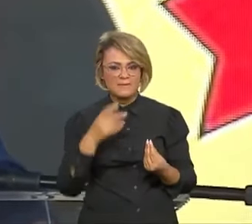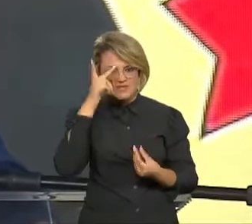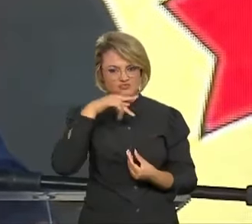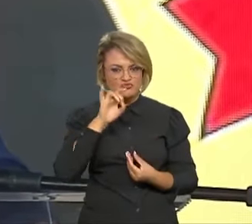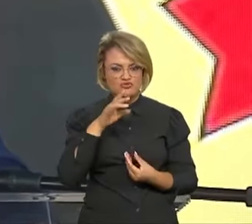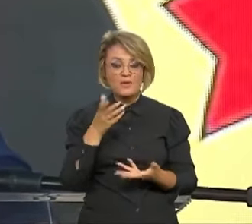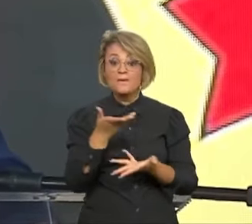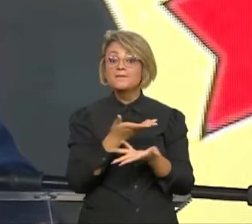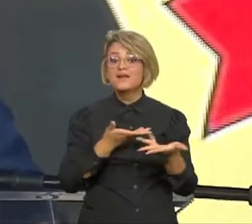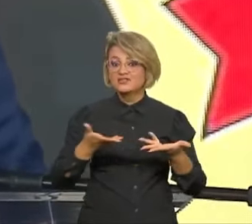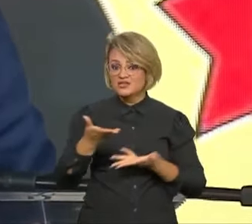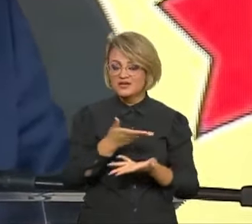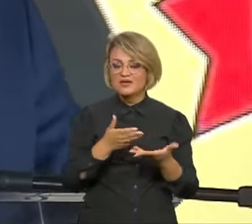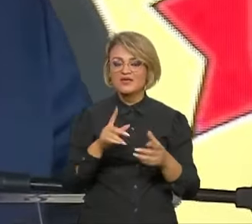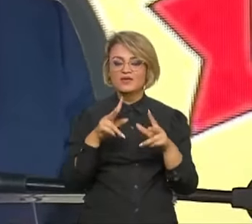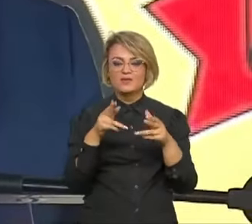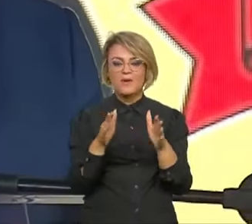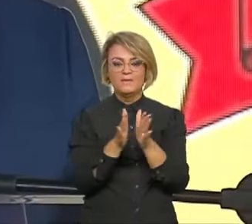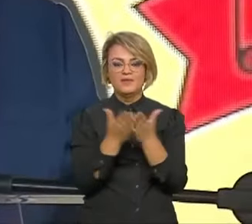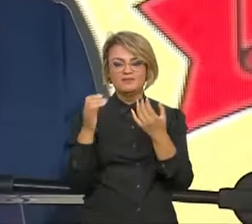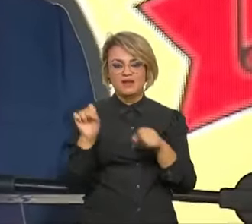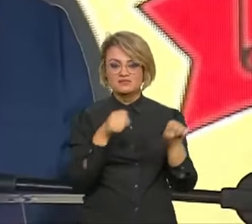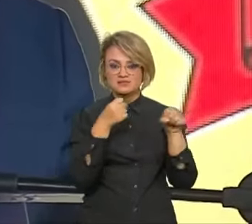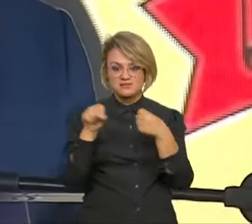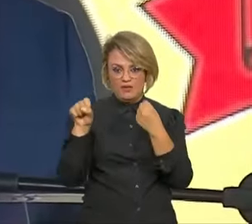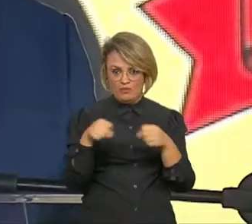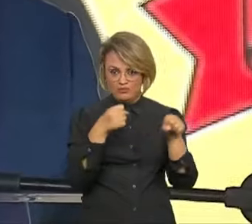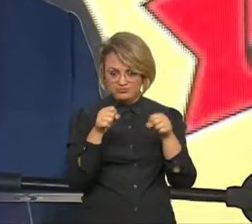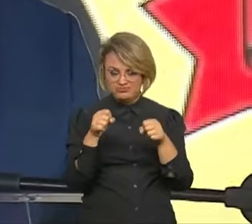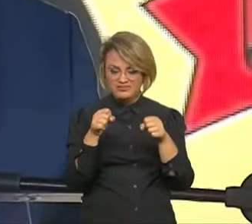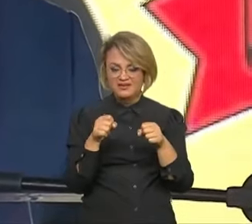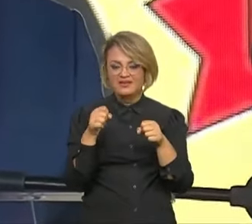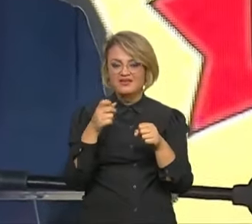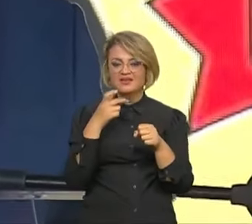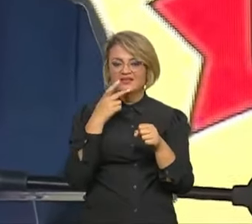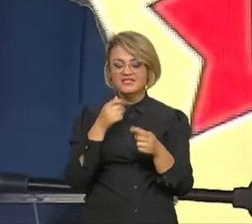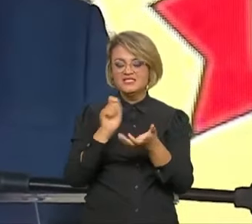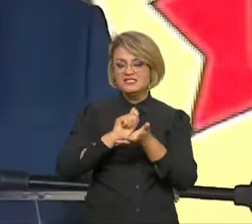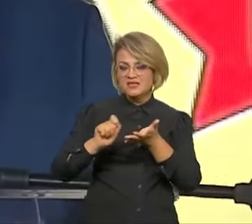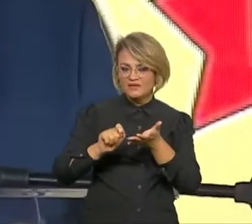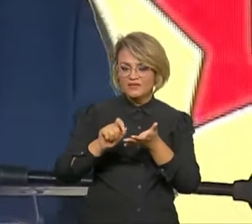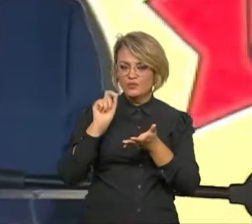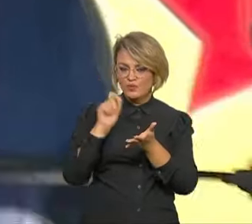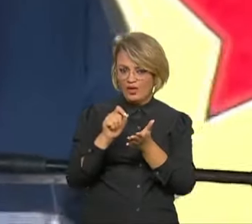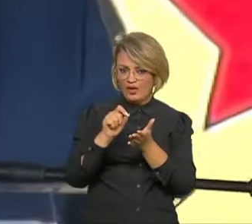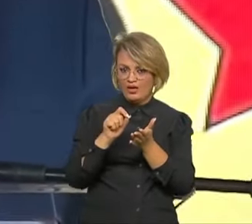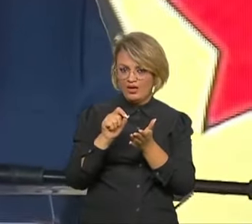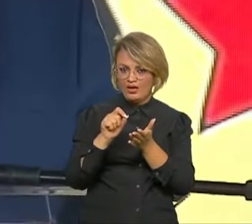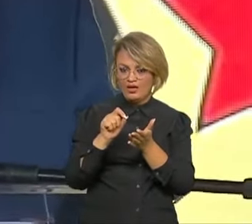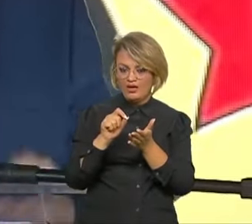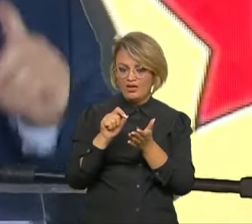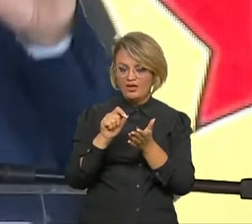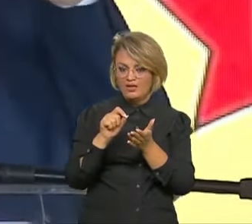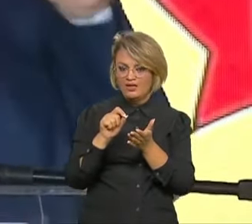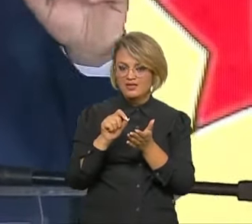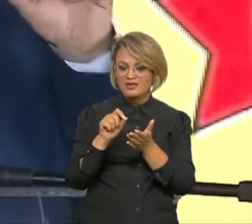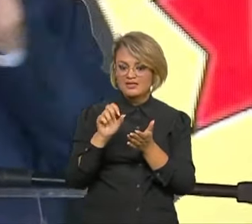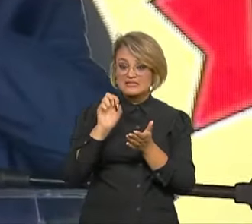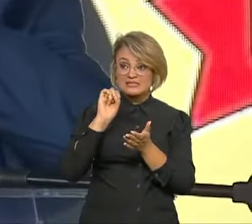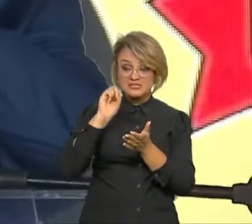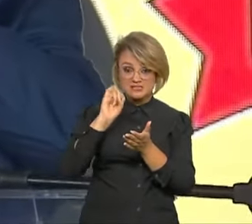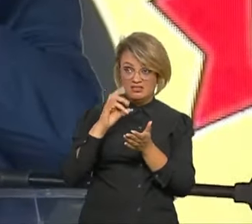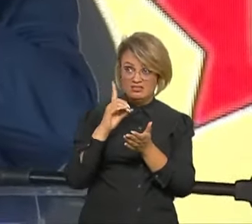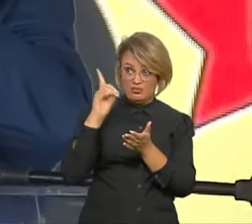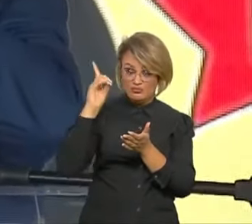como ensina o Salmo, em que está escrito de que se